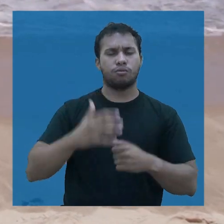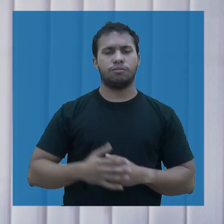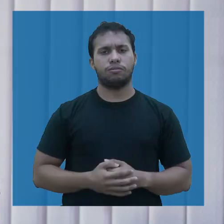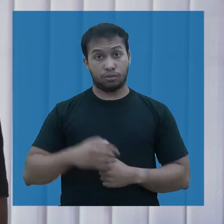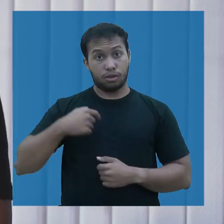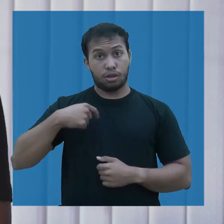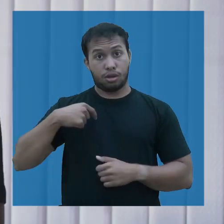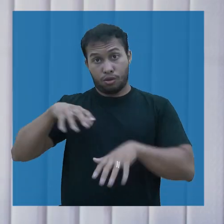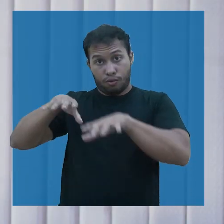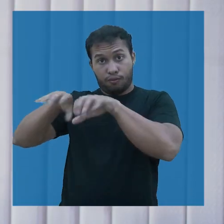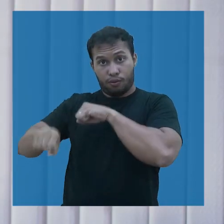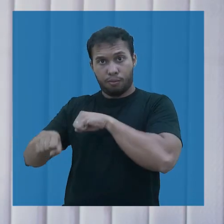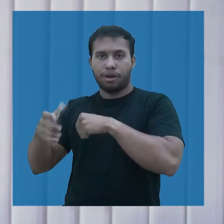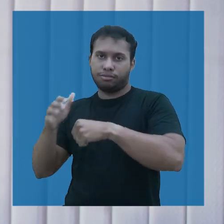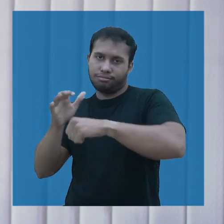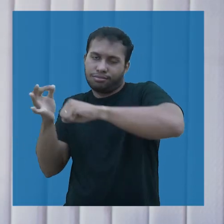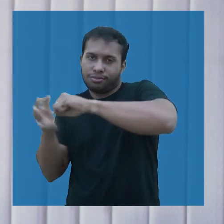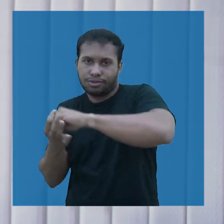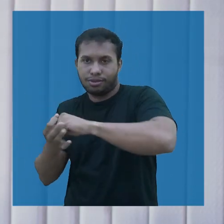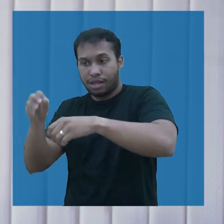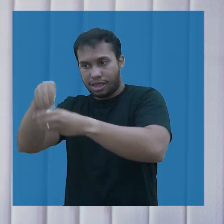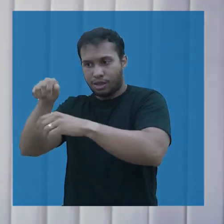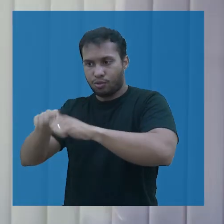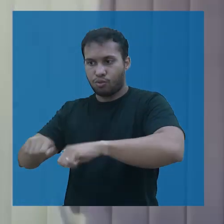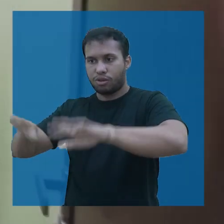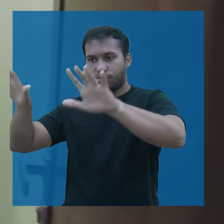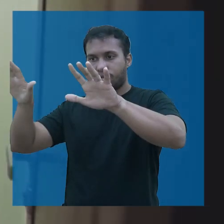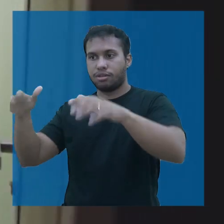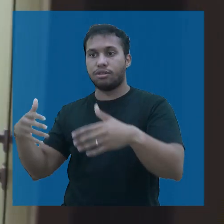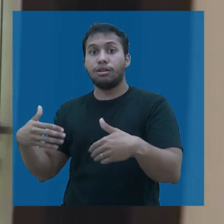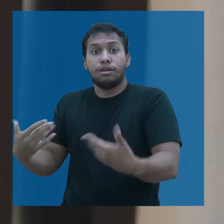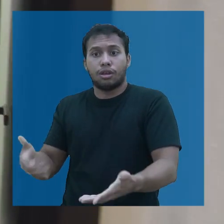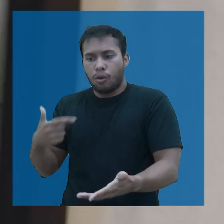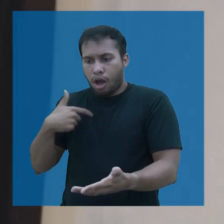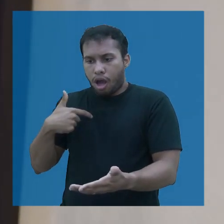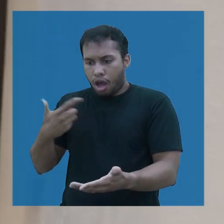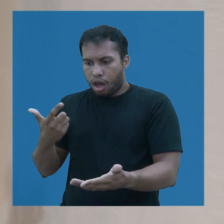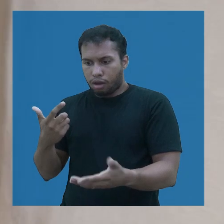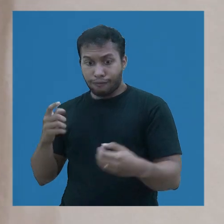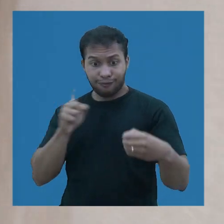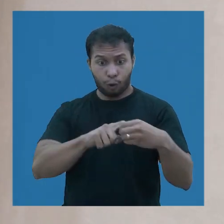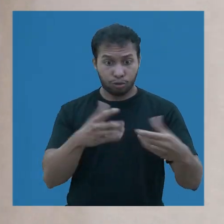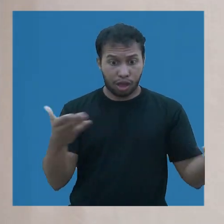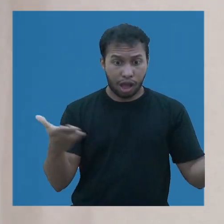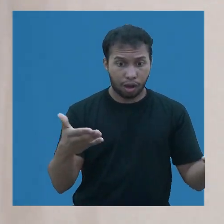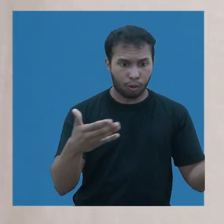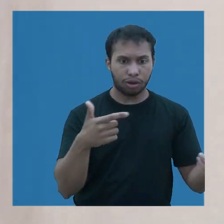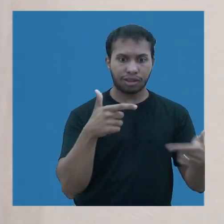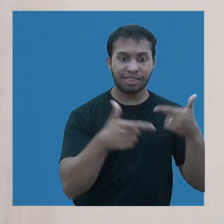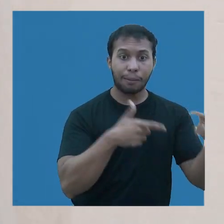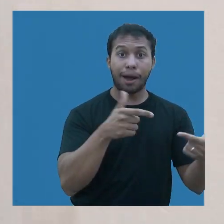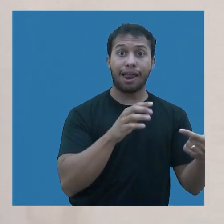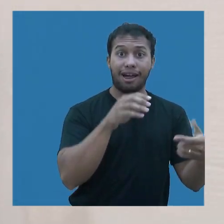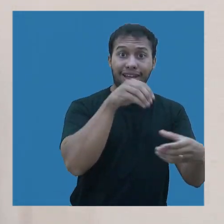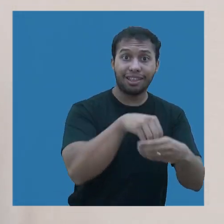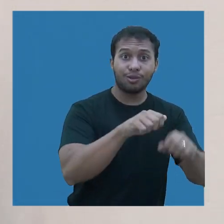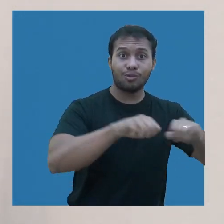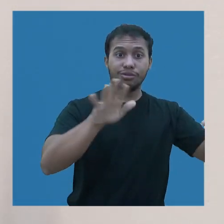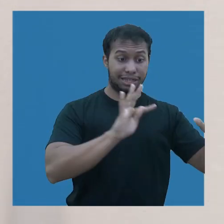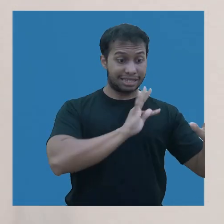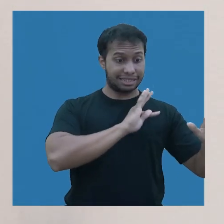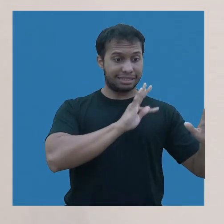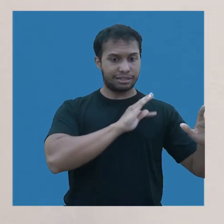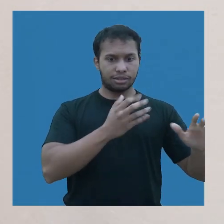no nosso estado. Eu tenho uma formação de graduação pela UFC, né, e para mim é uma honra adicional poder voltar à UFC agora